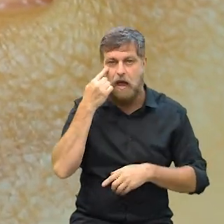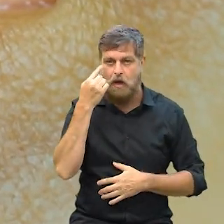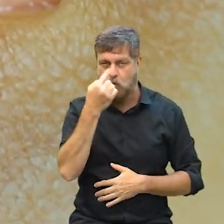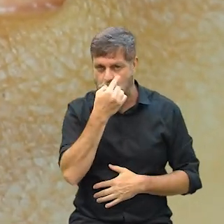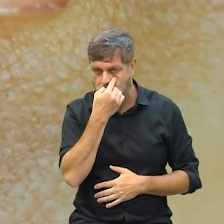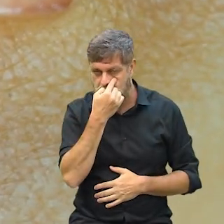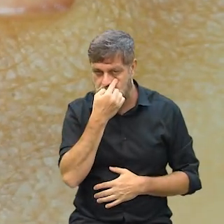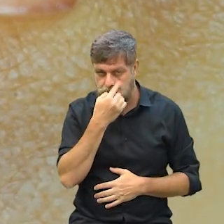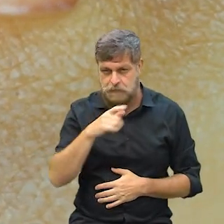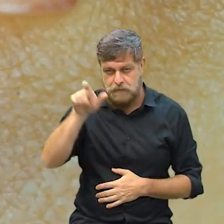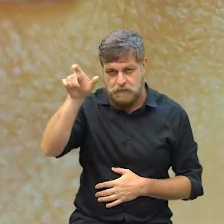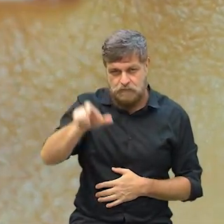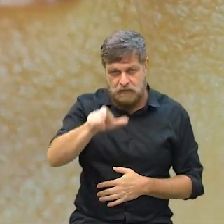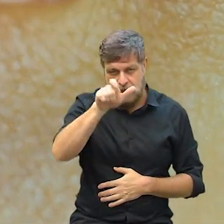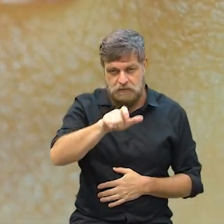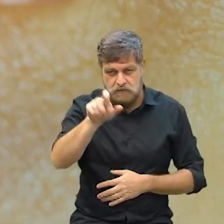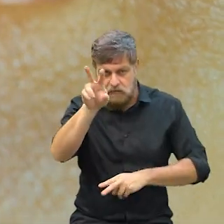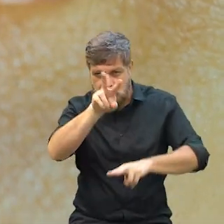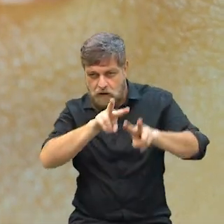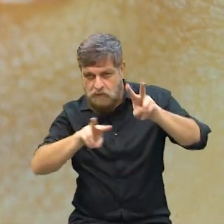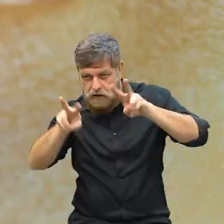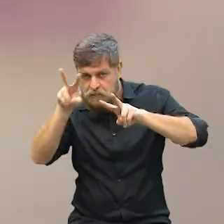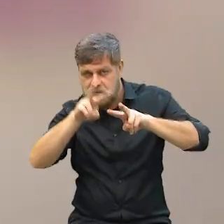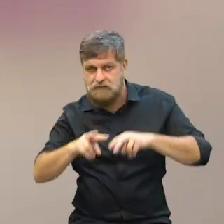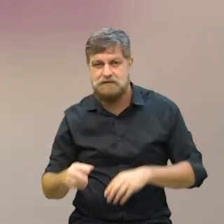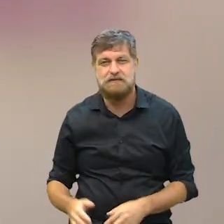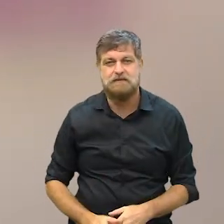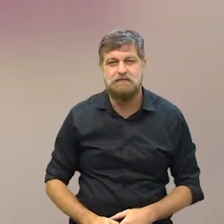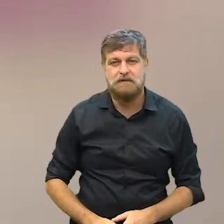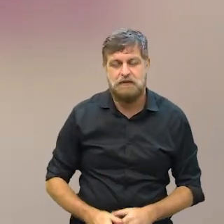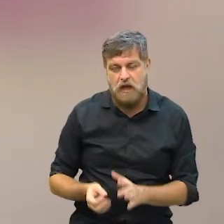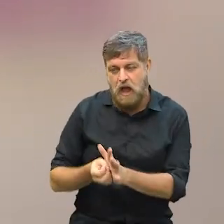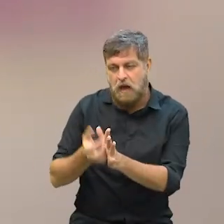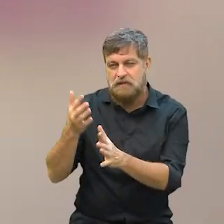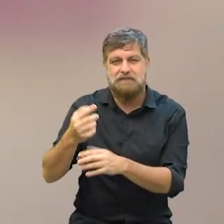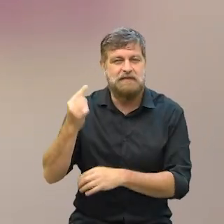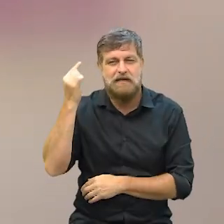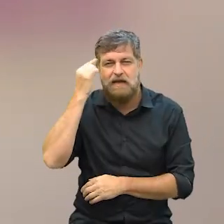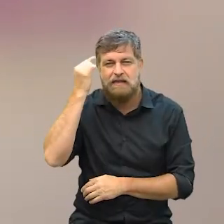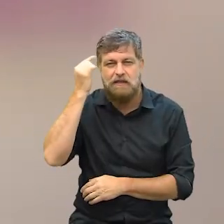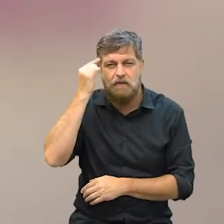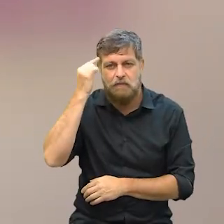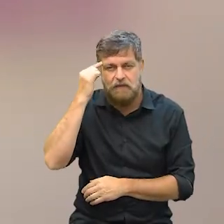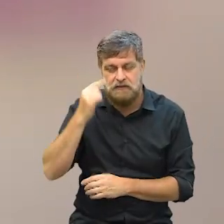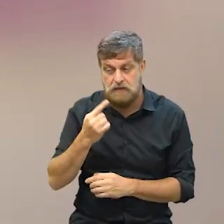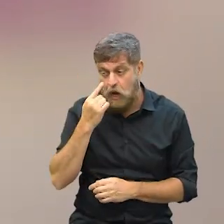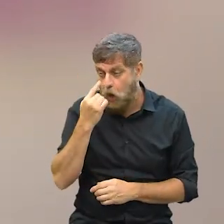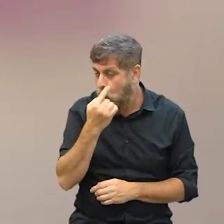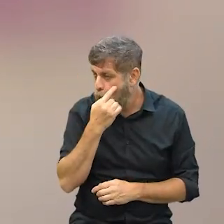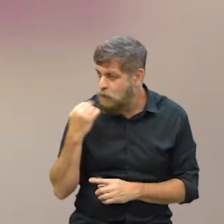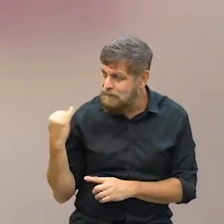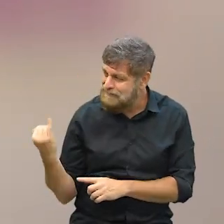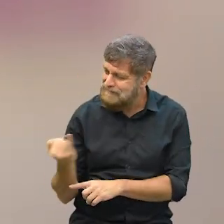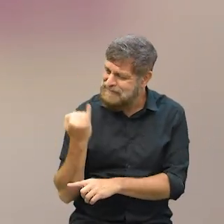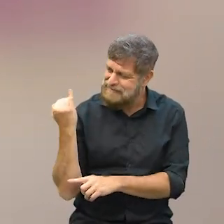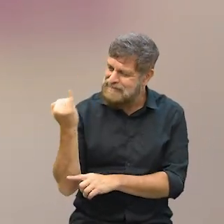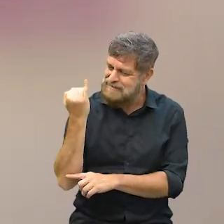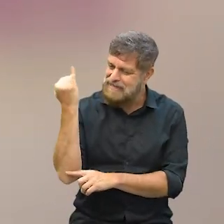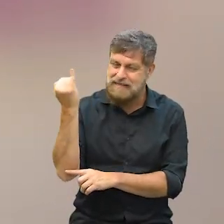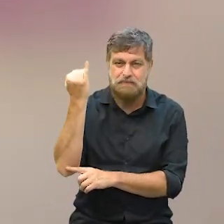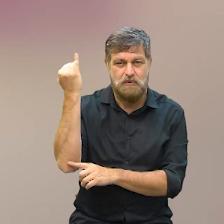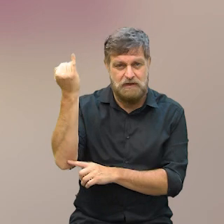as pessoas que enxergam, elas não, muitas vezes não pensam o quanto importante